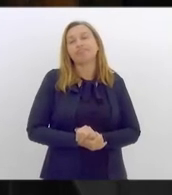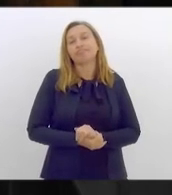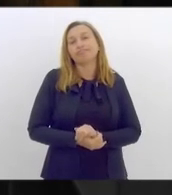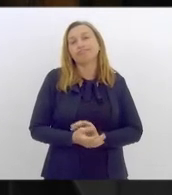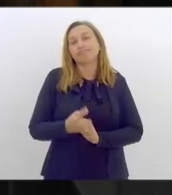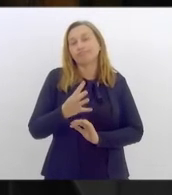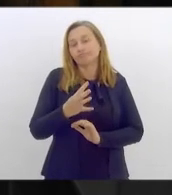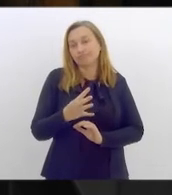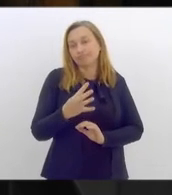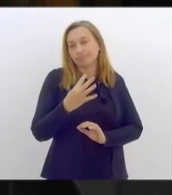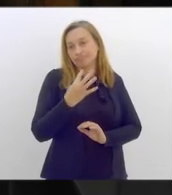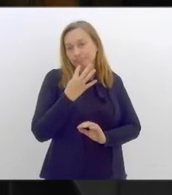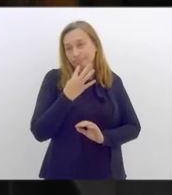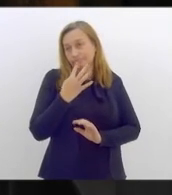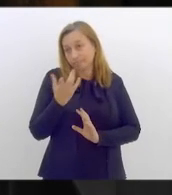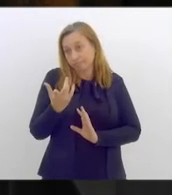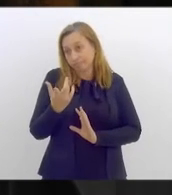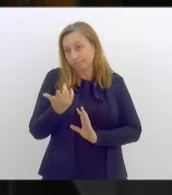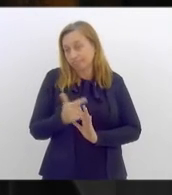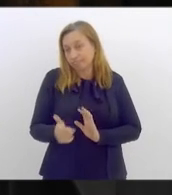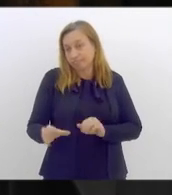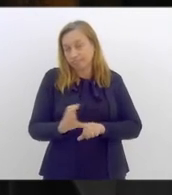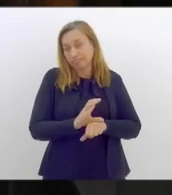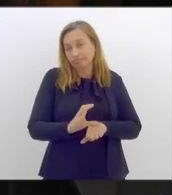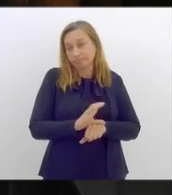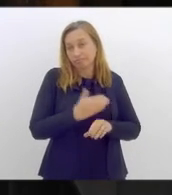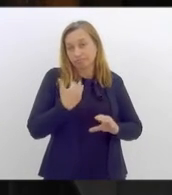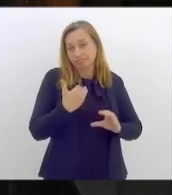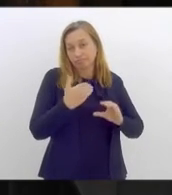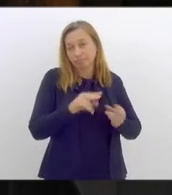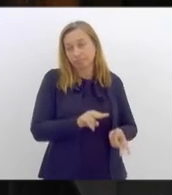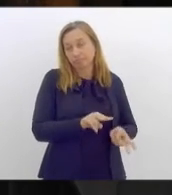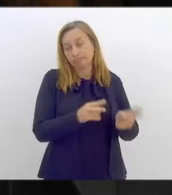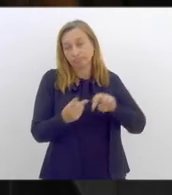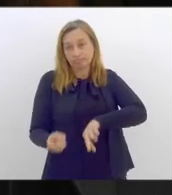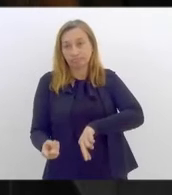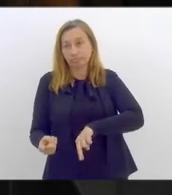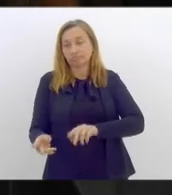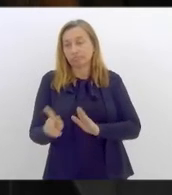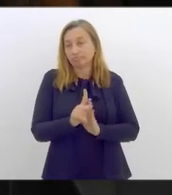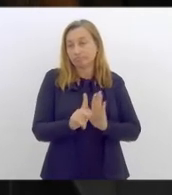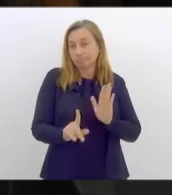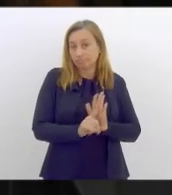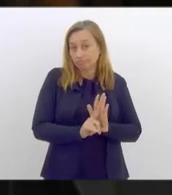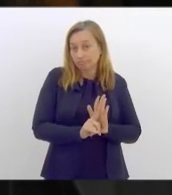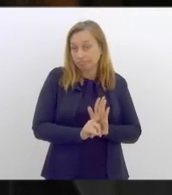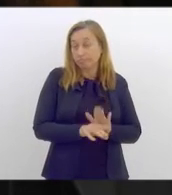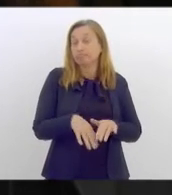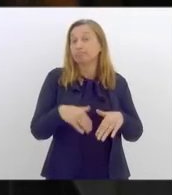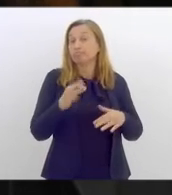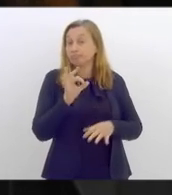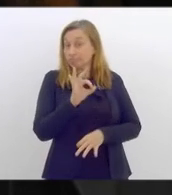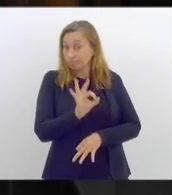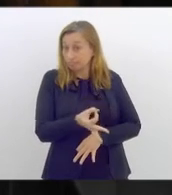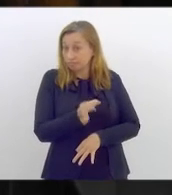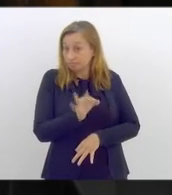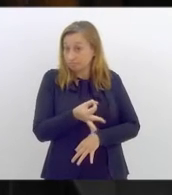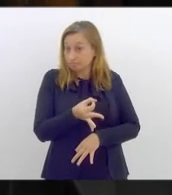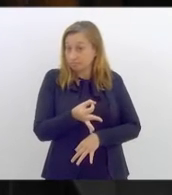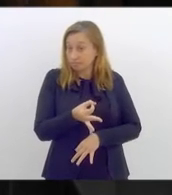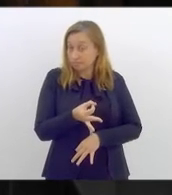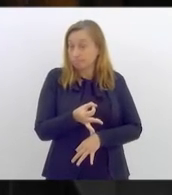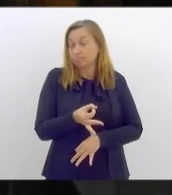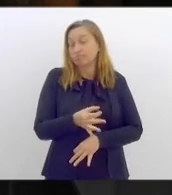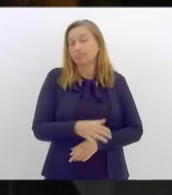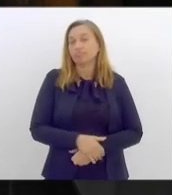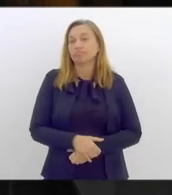reconhecimento que o decreto em constitucional que ele encaminhou o projeto de lei evidentemente Isto